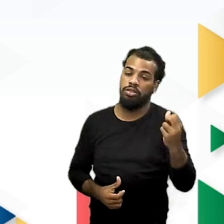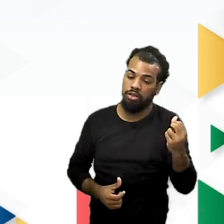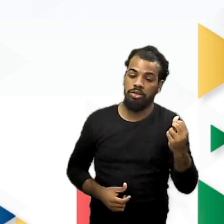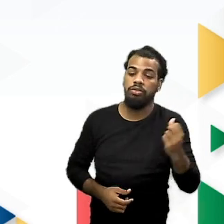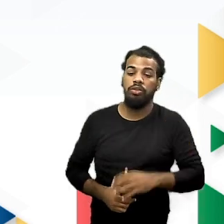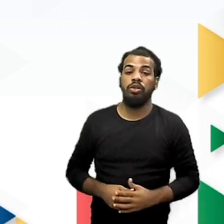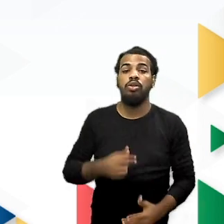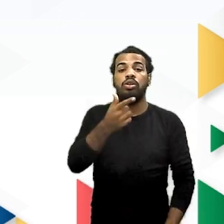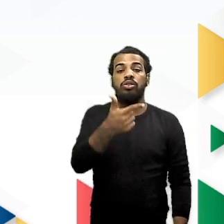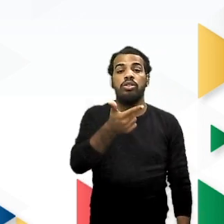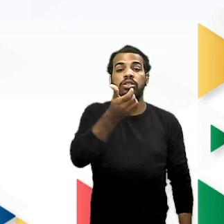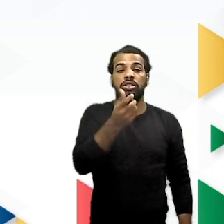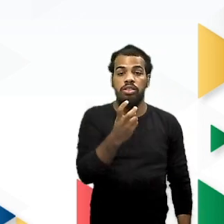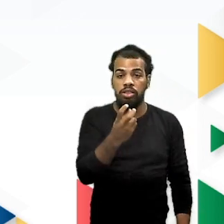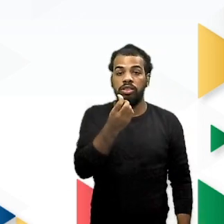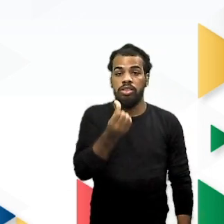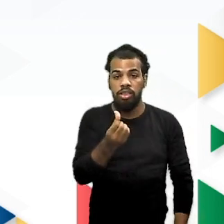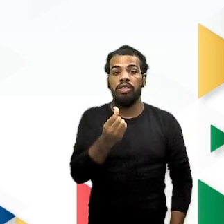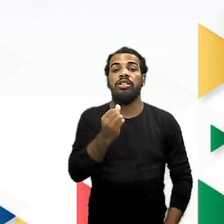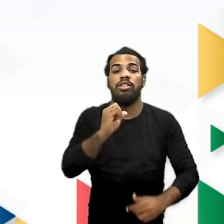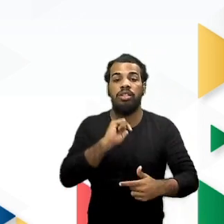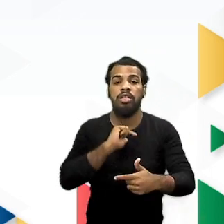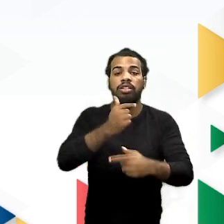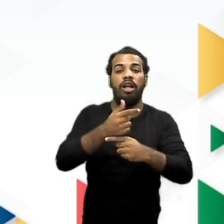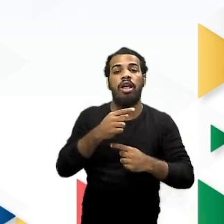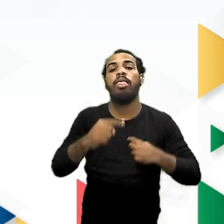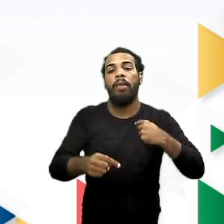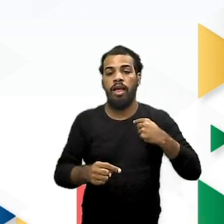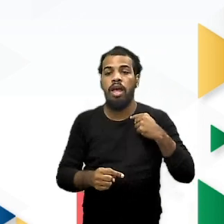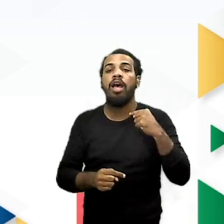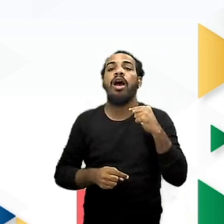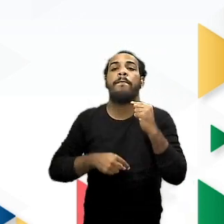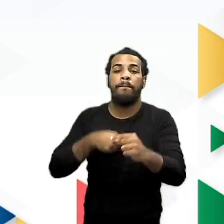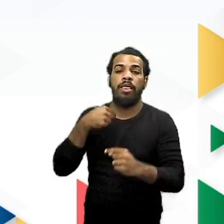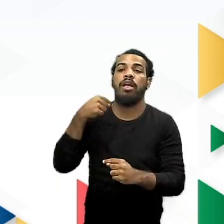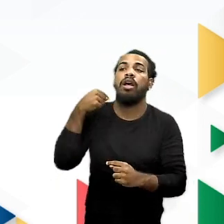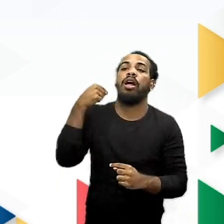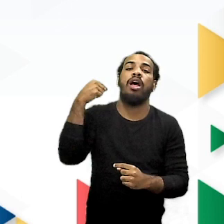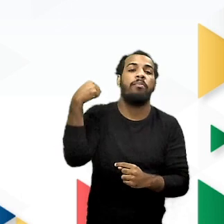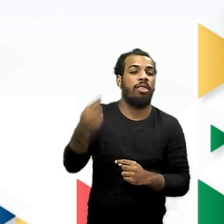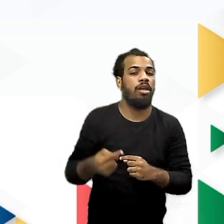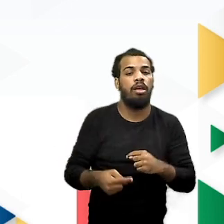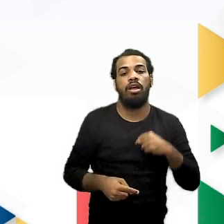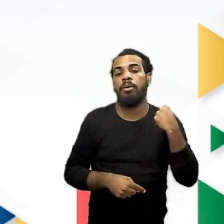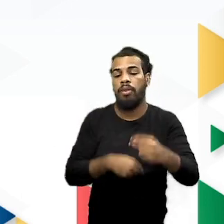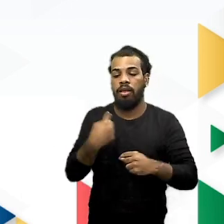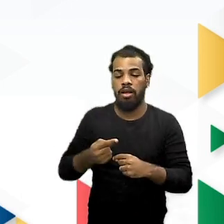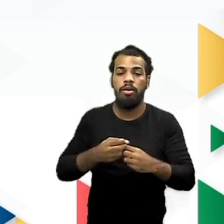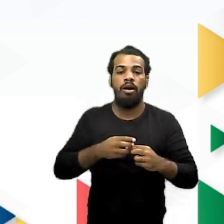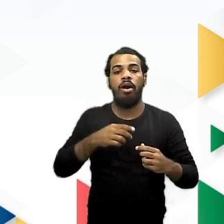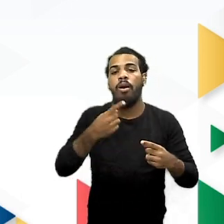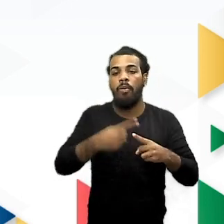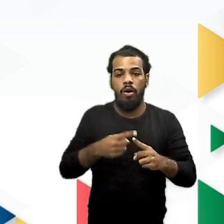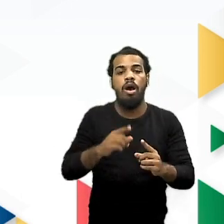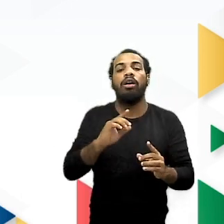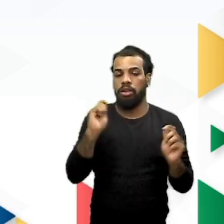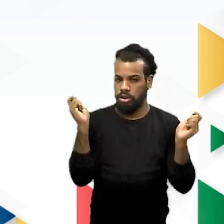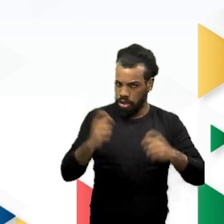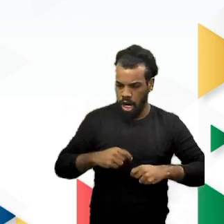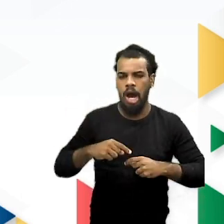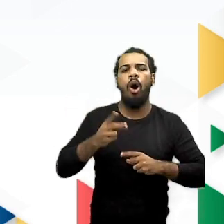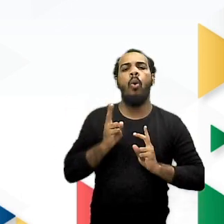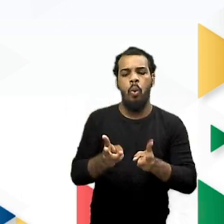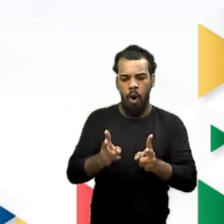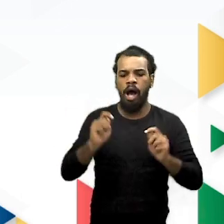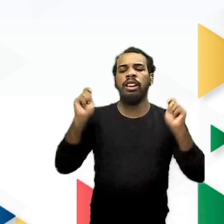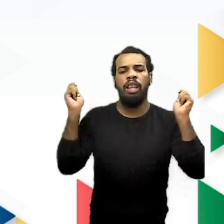eu preciso do inicial para saber que é uma sequência recursiva, porque os 3 pontinhos indicam que ela vai até